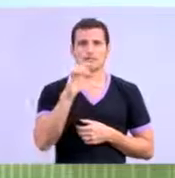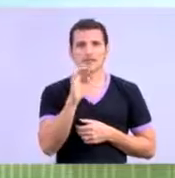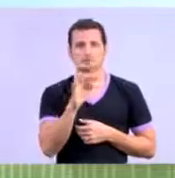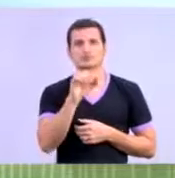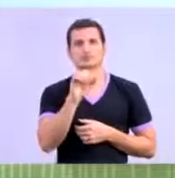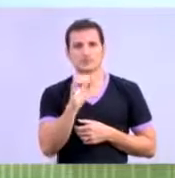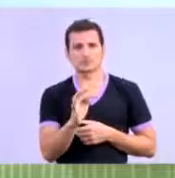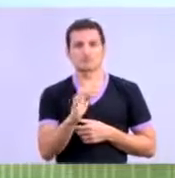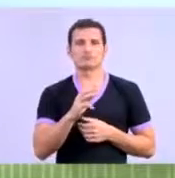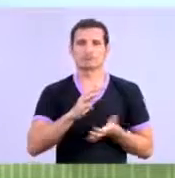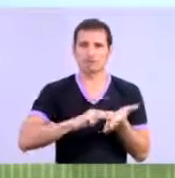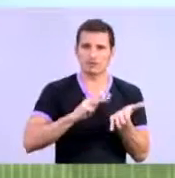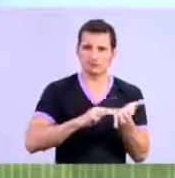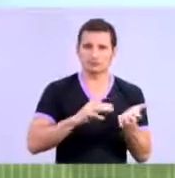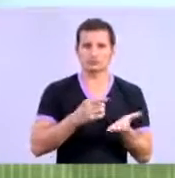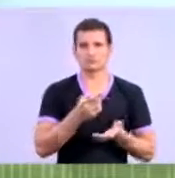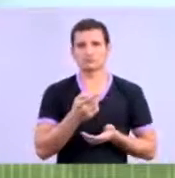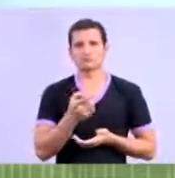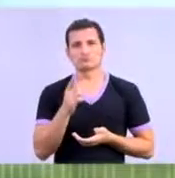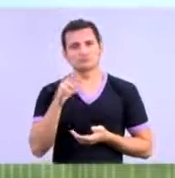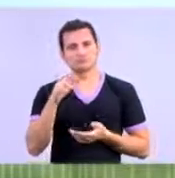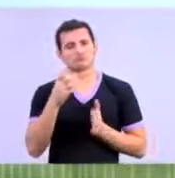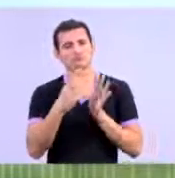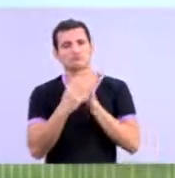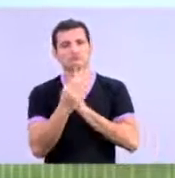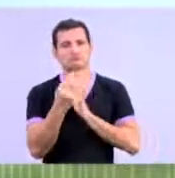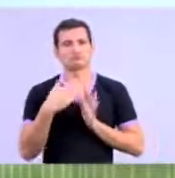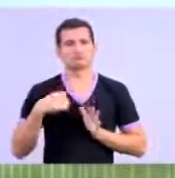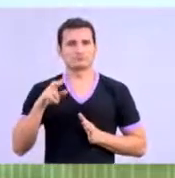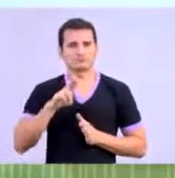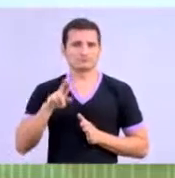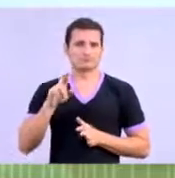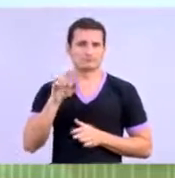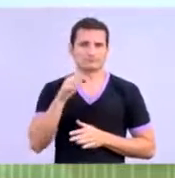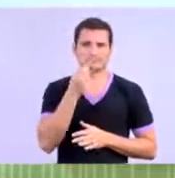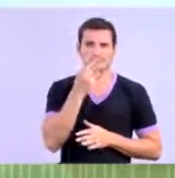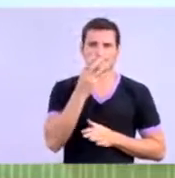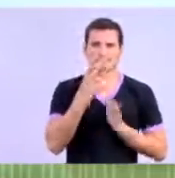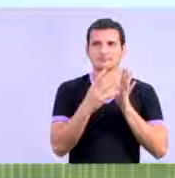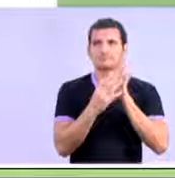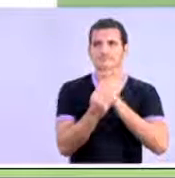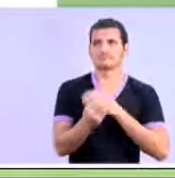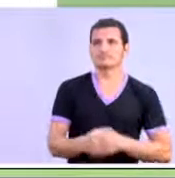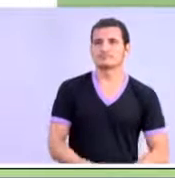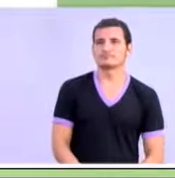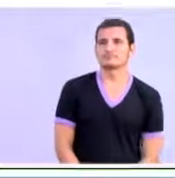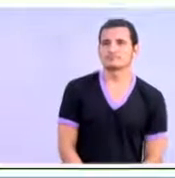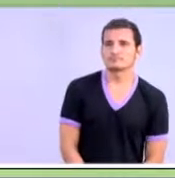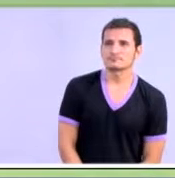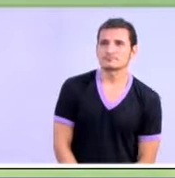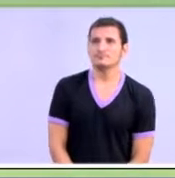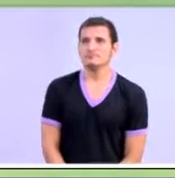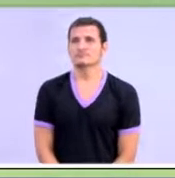Isso aí é um modelo que eu utilizo e pode ter certeza que é um bom modelo.